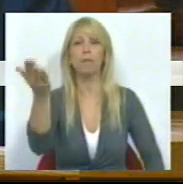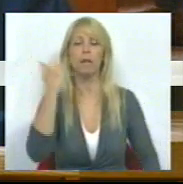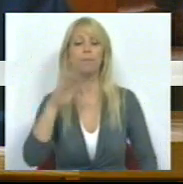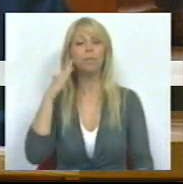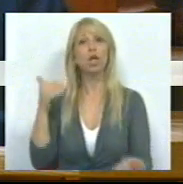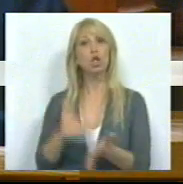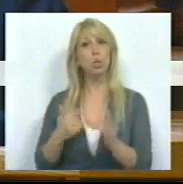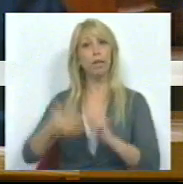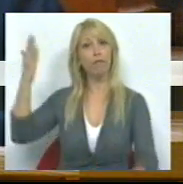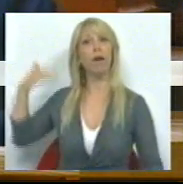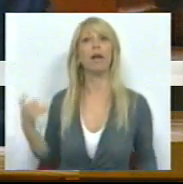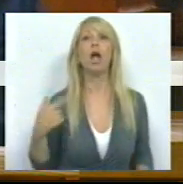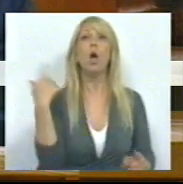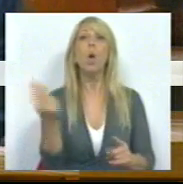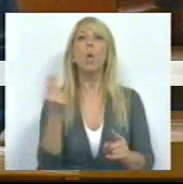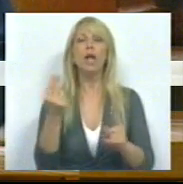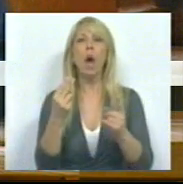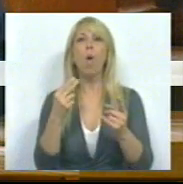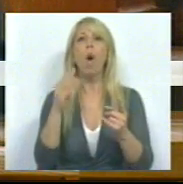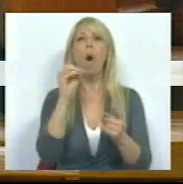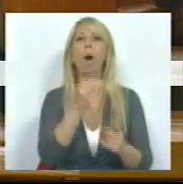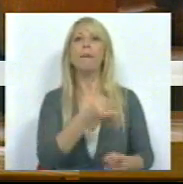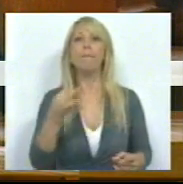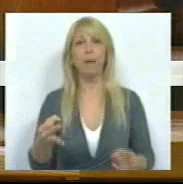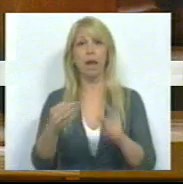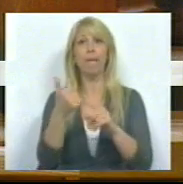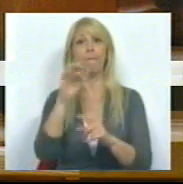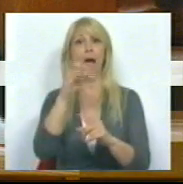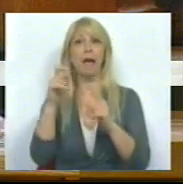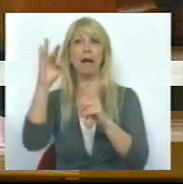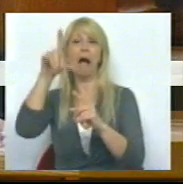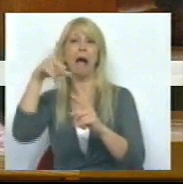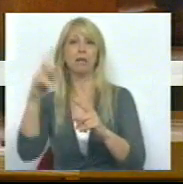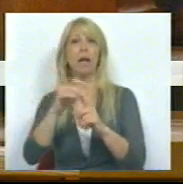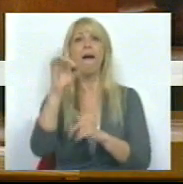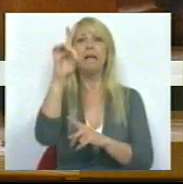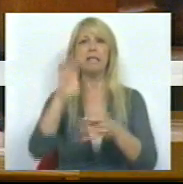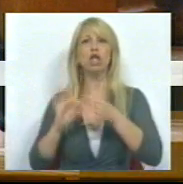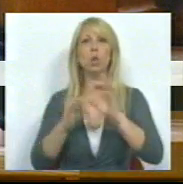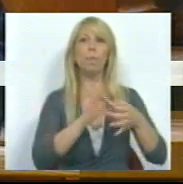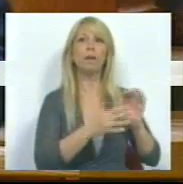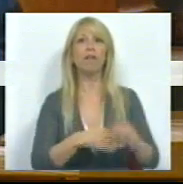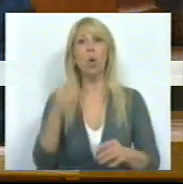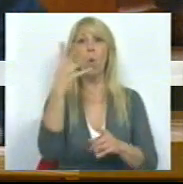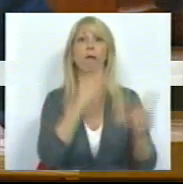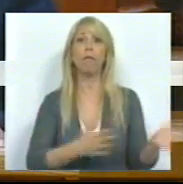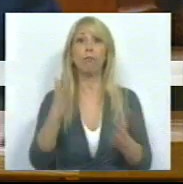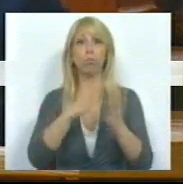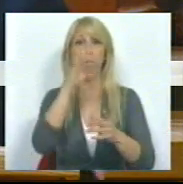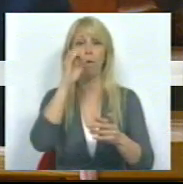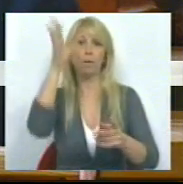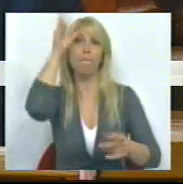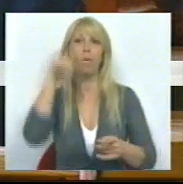na união das OPPs da Beira Alta, envolvendo 6 cooperativas e 4 associações de produtores pecuários,